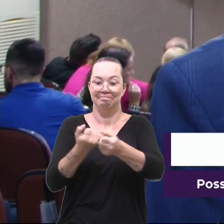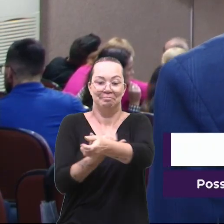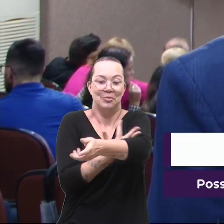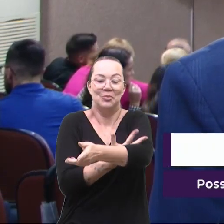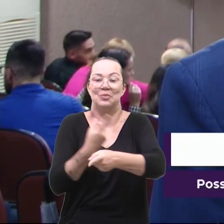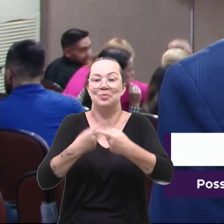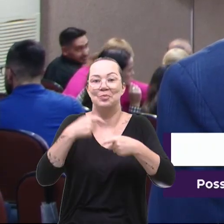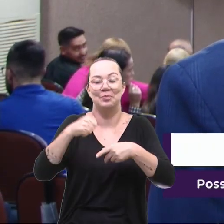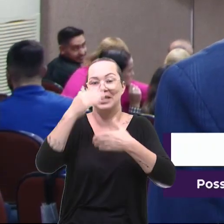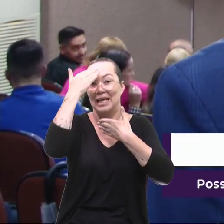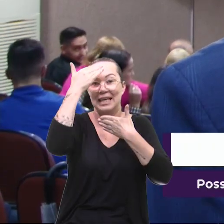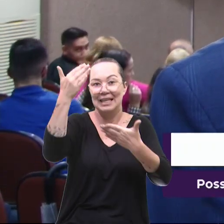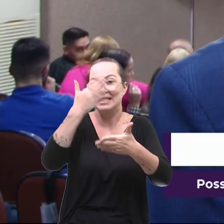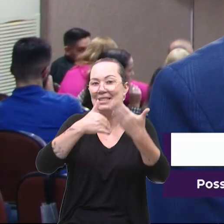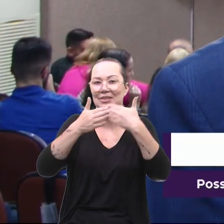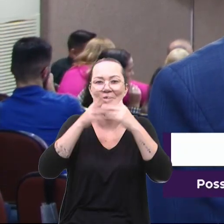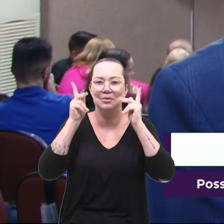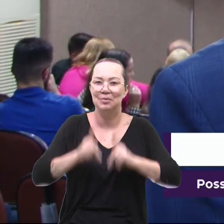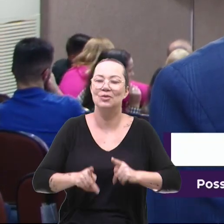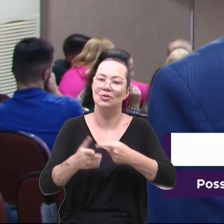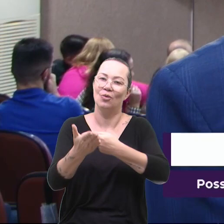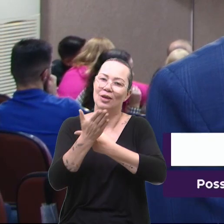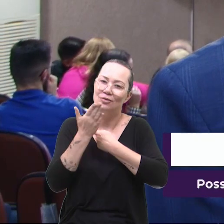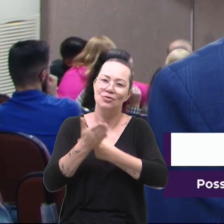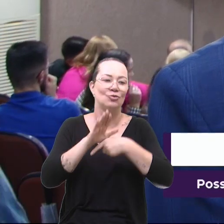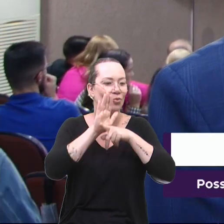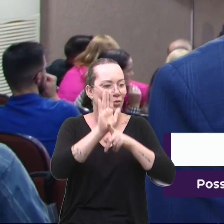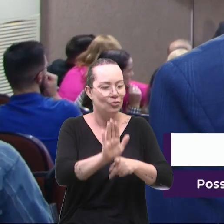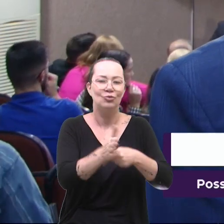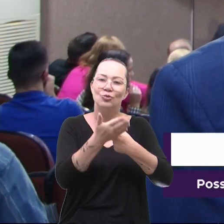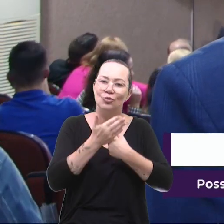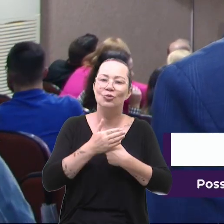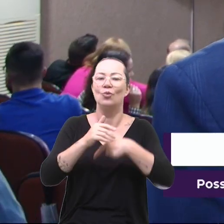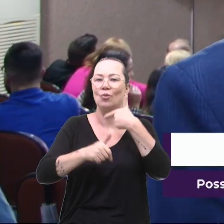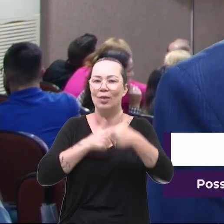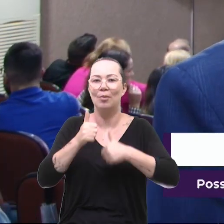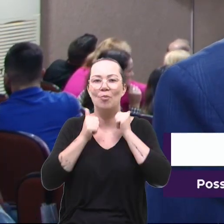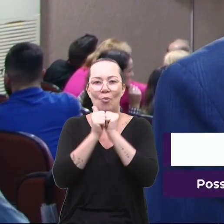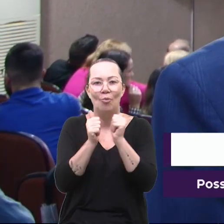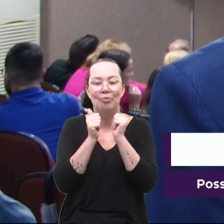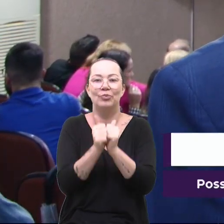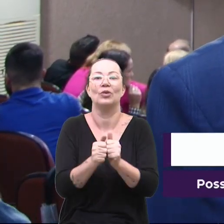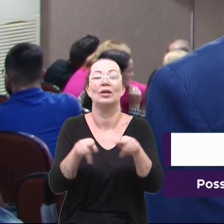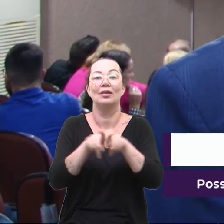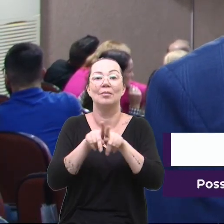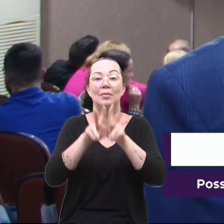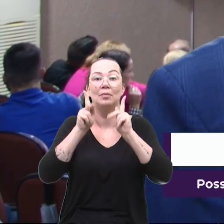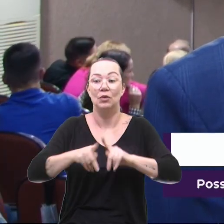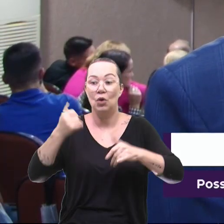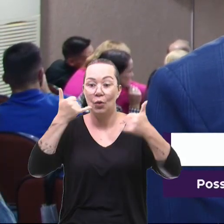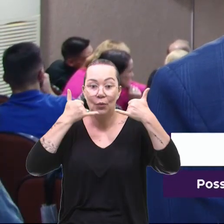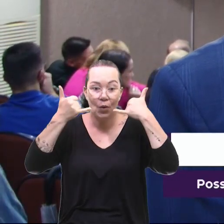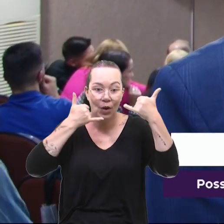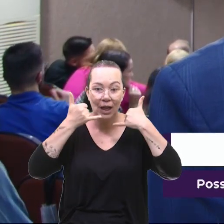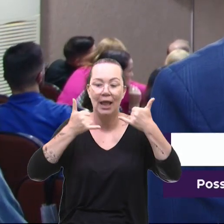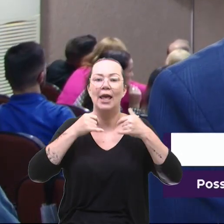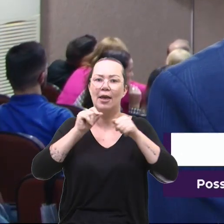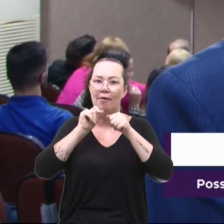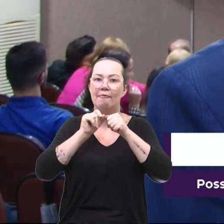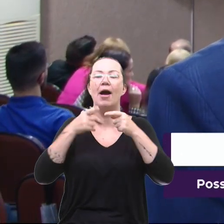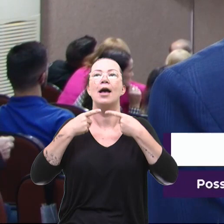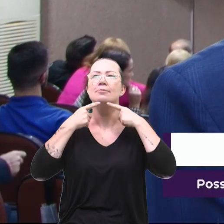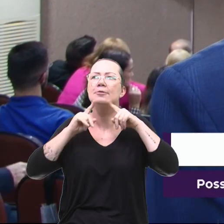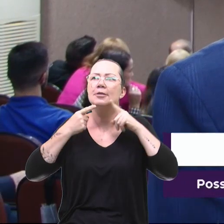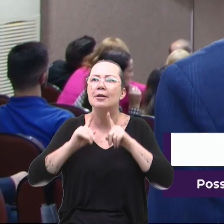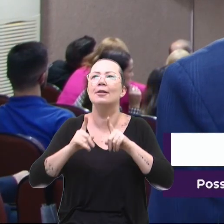agradecer todas as pessoas que nos ajudaram, que nos ajudam e também as pessoas que ligam para nós e fazem uma crítica